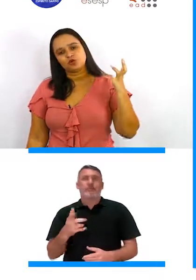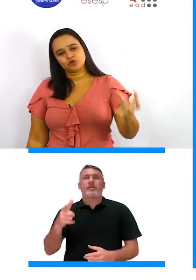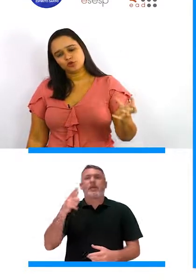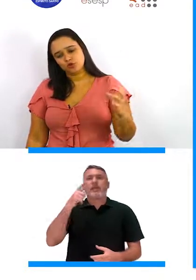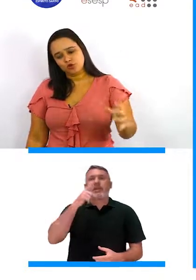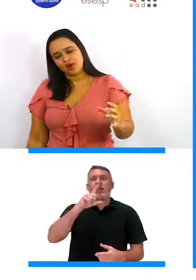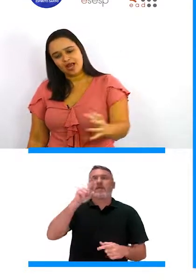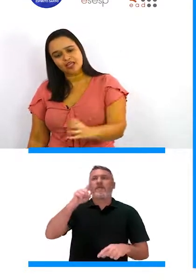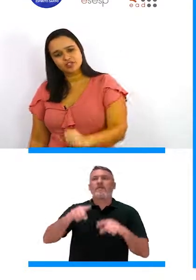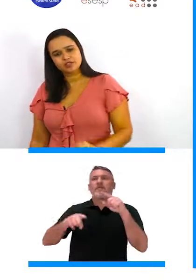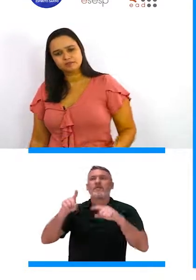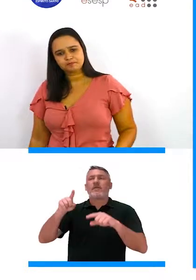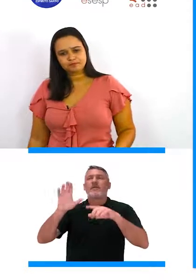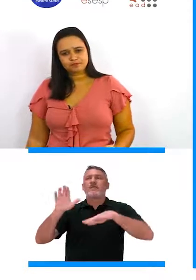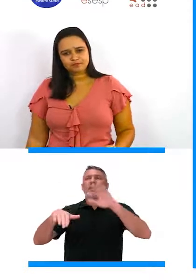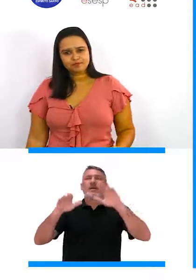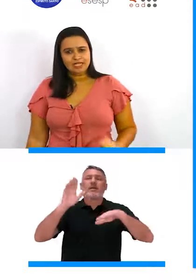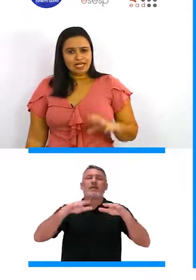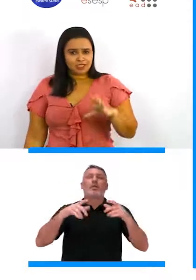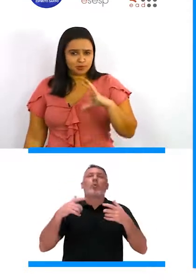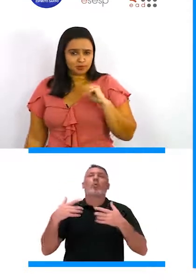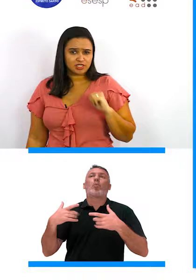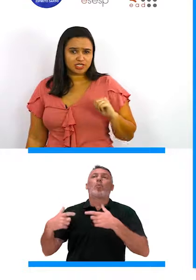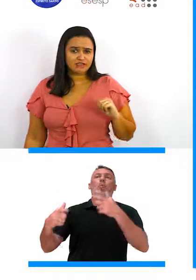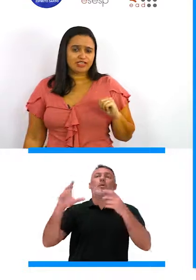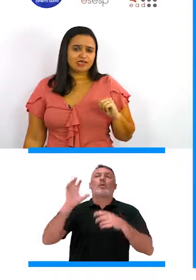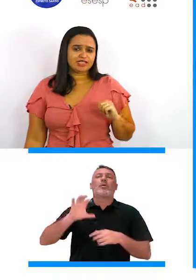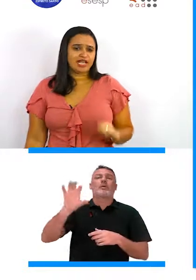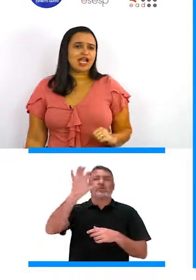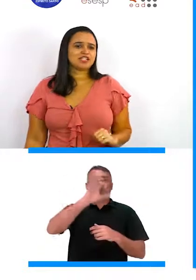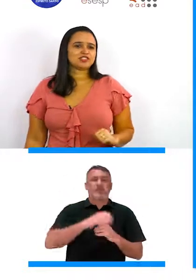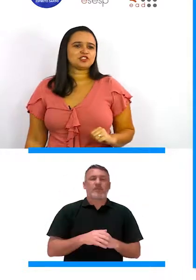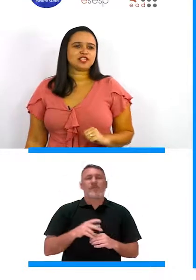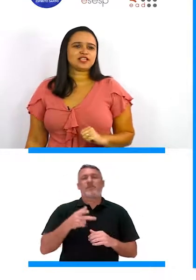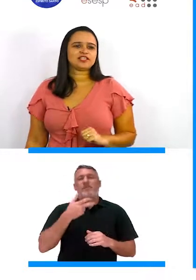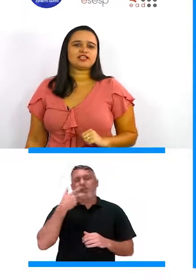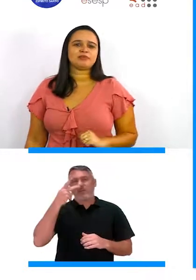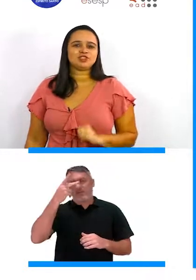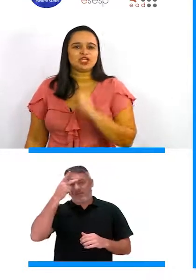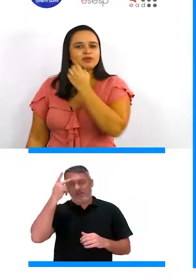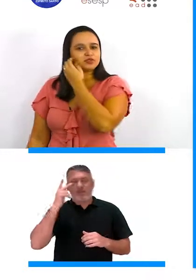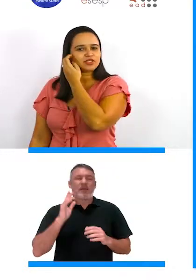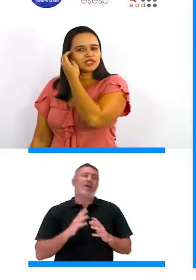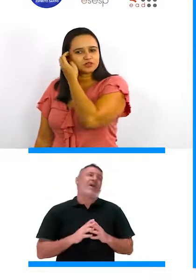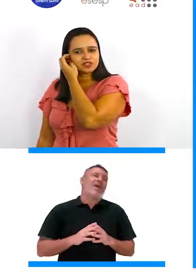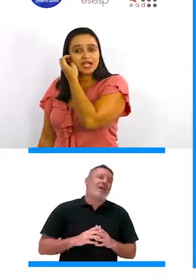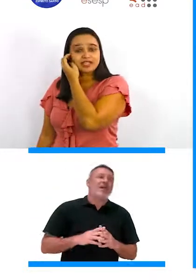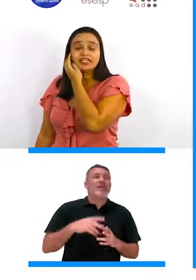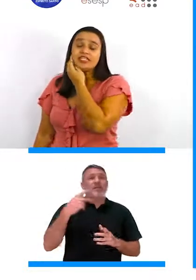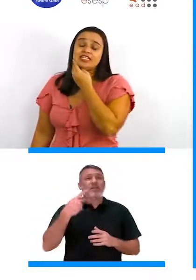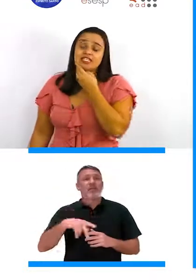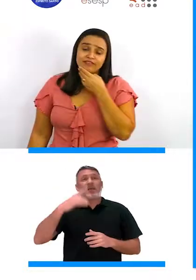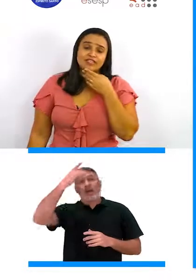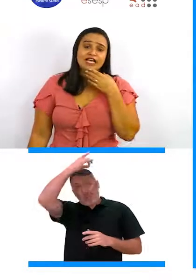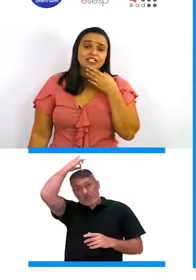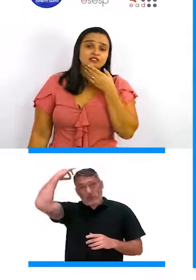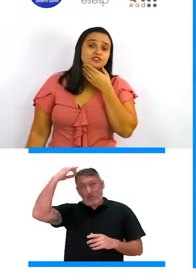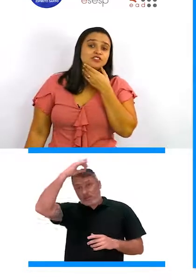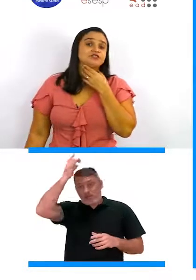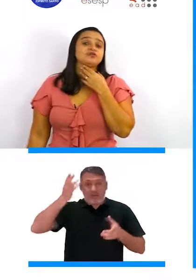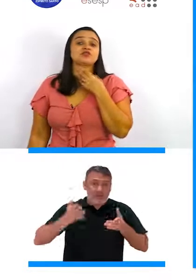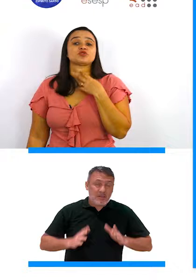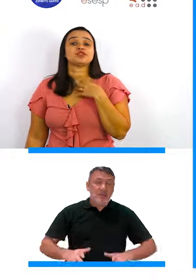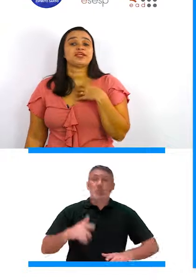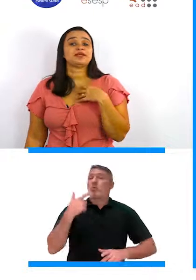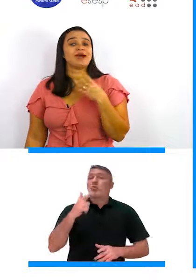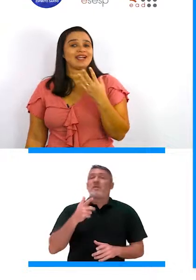de acordo com a região. As pessoas até falam assim, a gente que é aqui capixaba não tem sotaque. Na verdade,